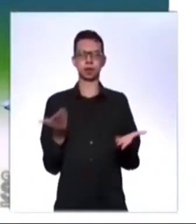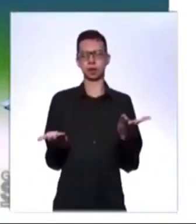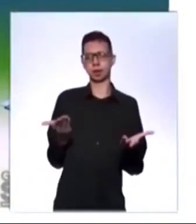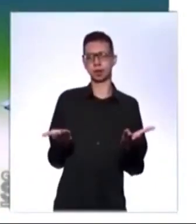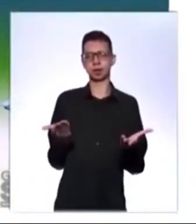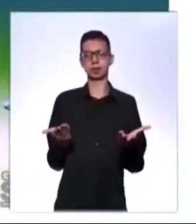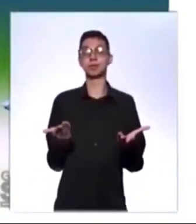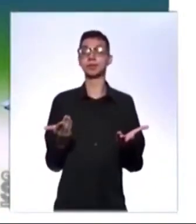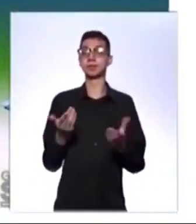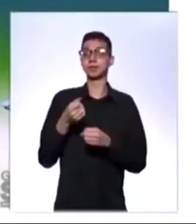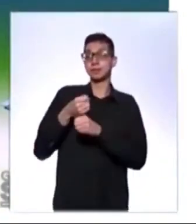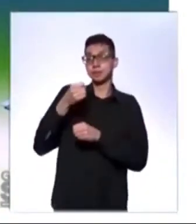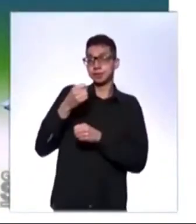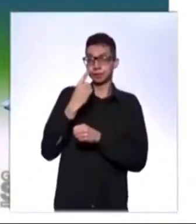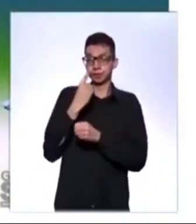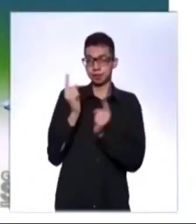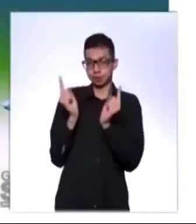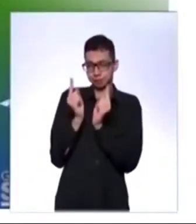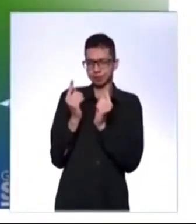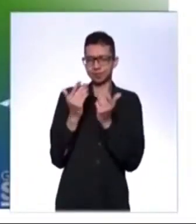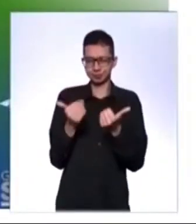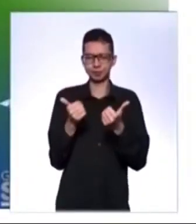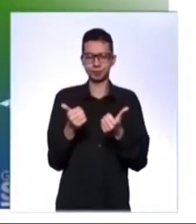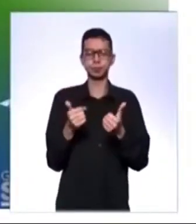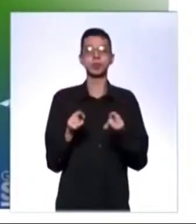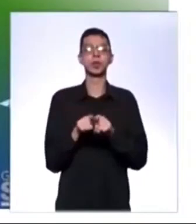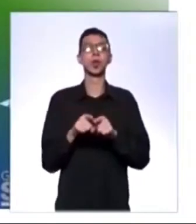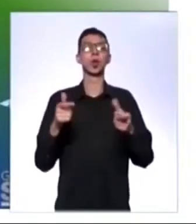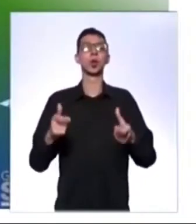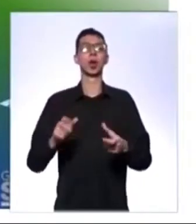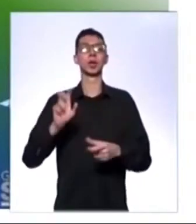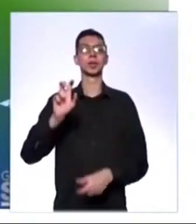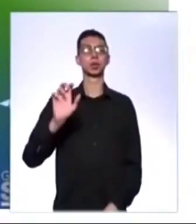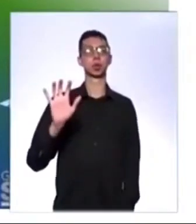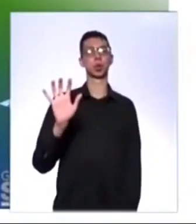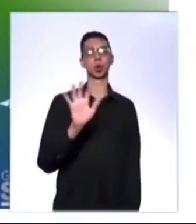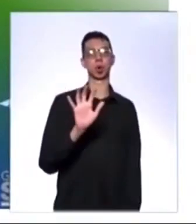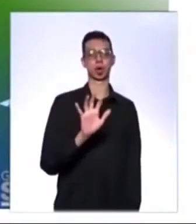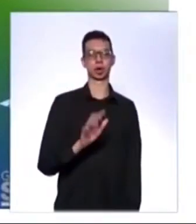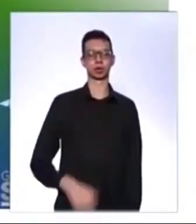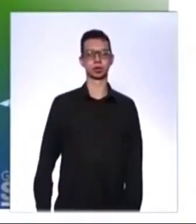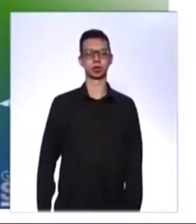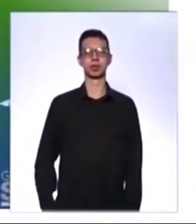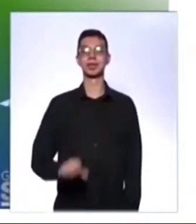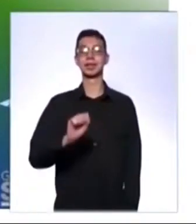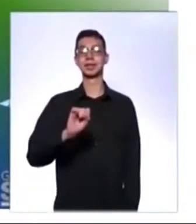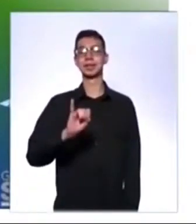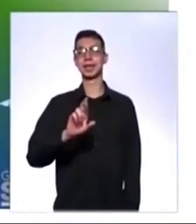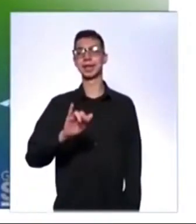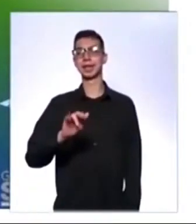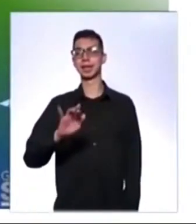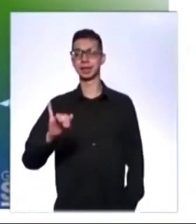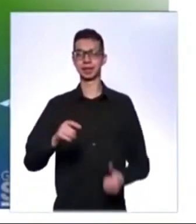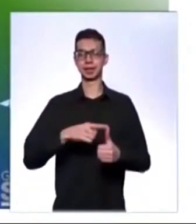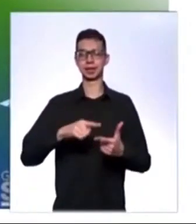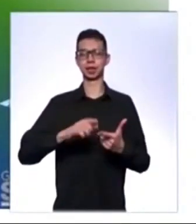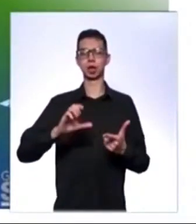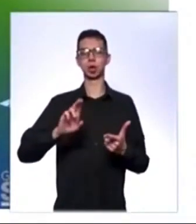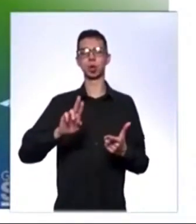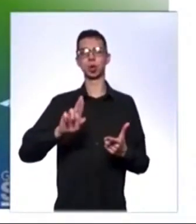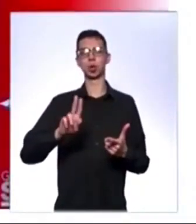pernambucano. Na região centro-oeste, nós vamos ter o siriri e o cururu, que lembra muito a nossa quadrilha aqui de São